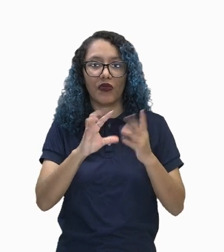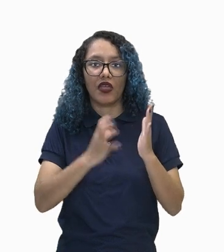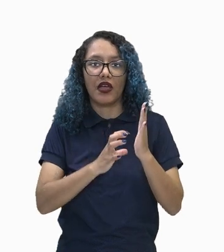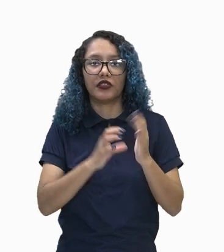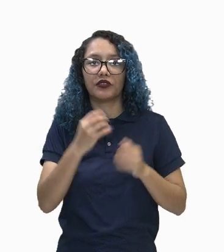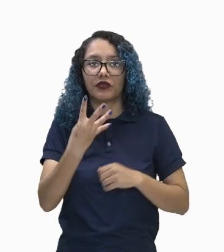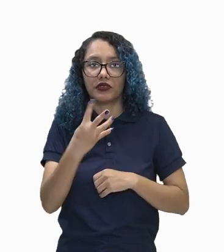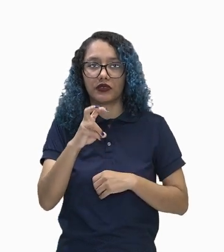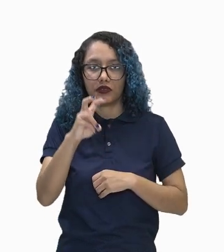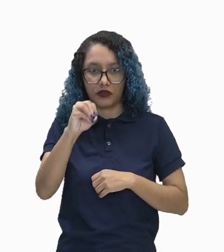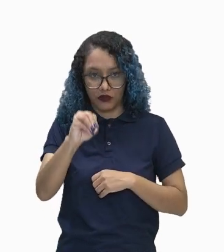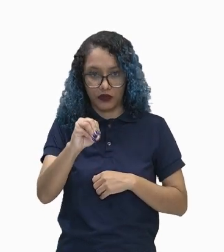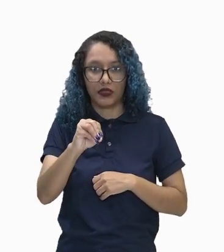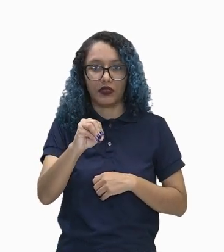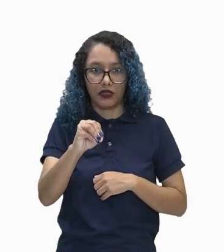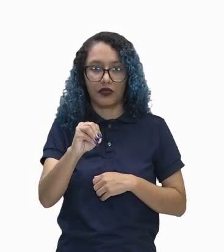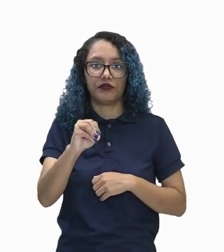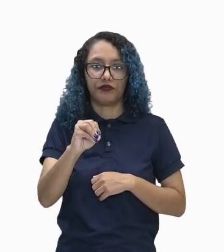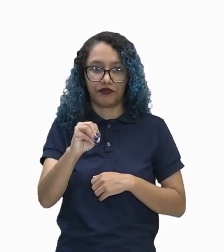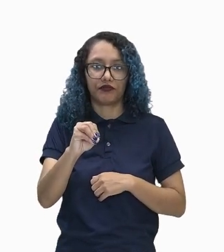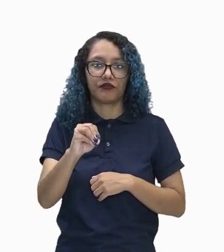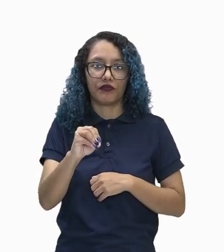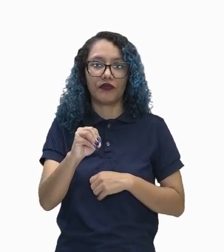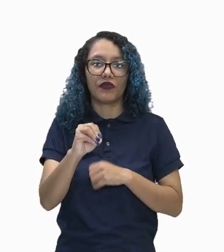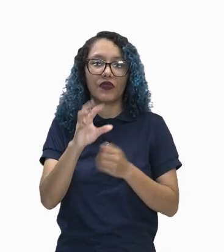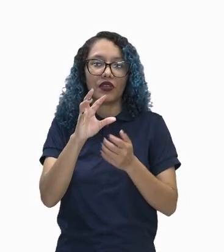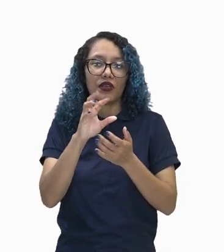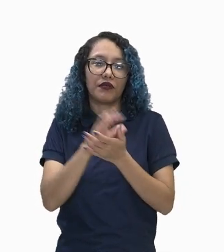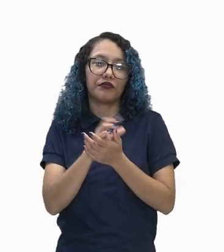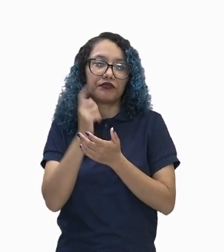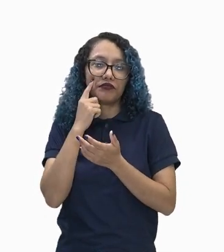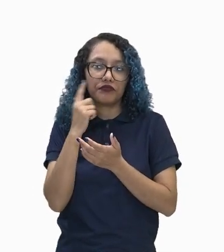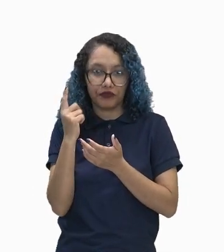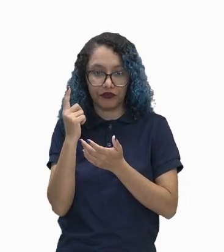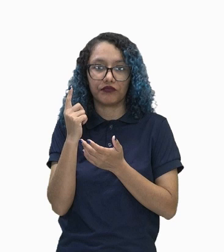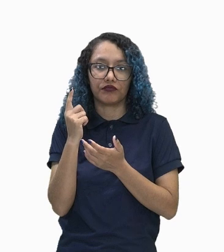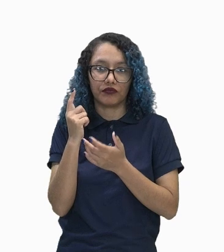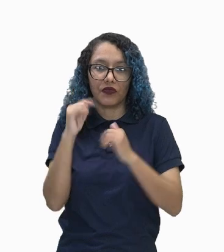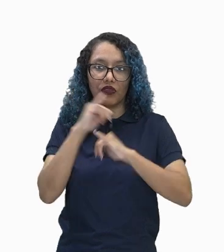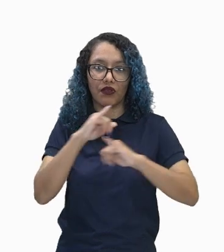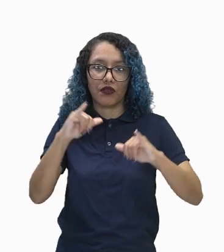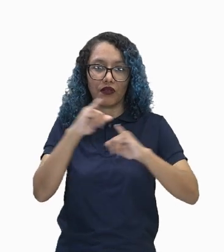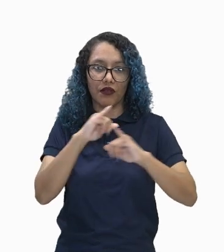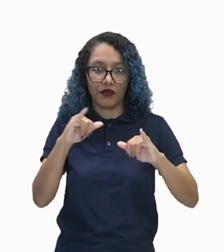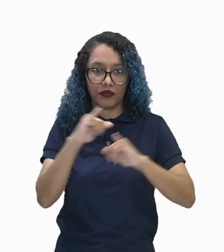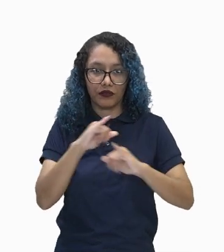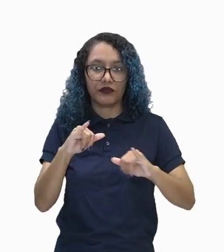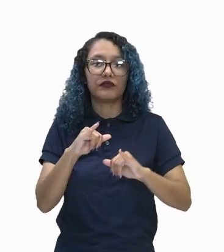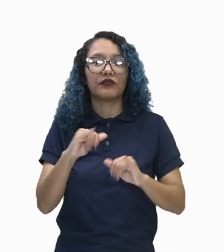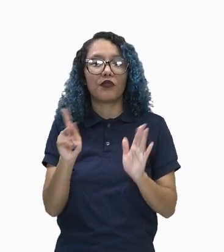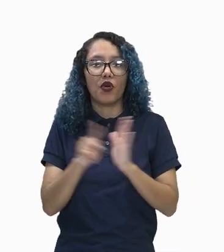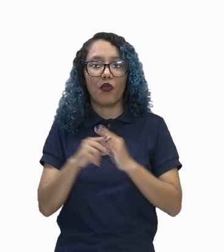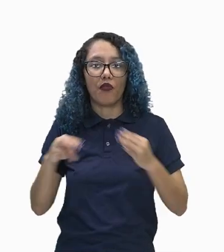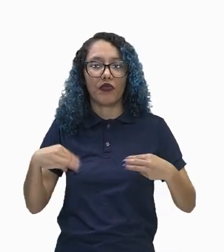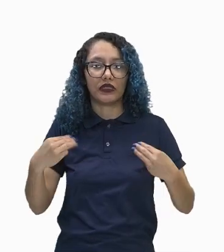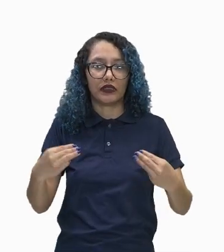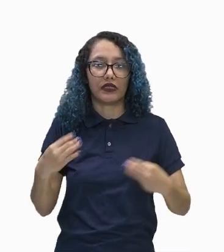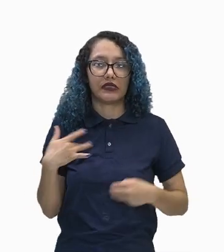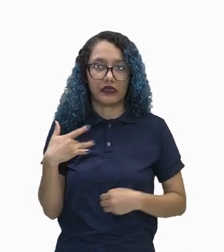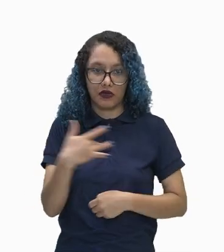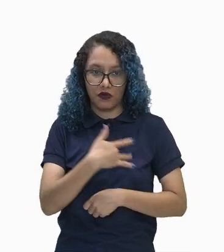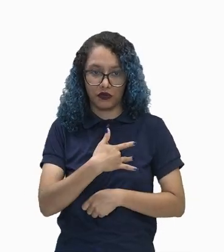450, através do boletim epidemiológico, certo? Do Ministério da Saúde.